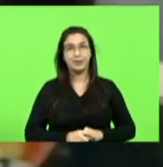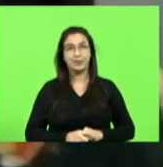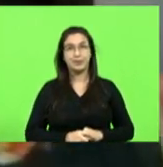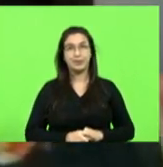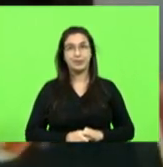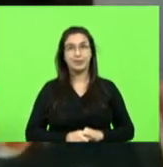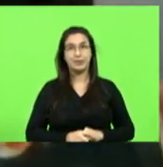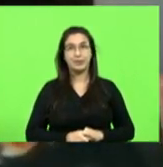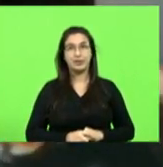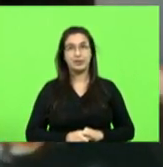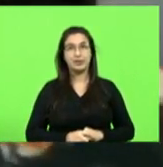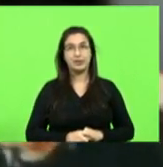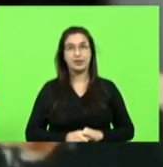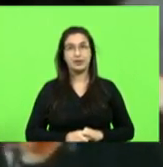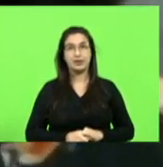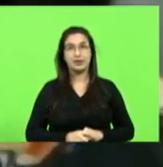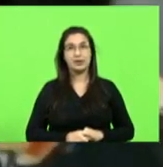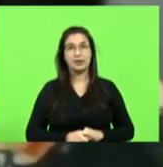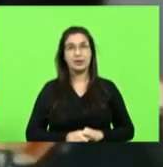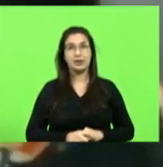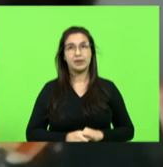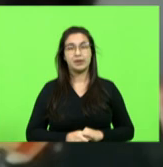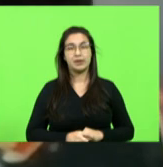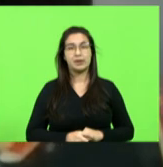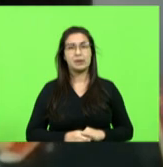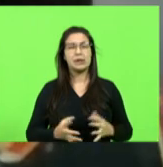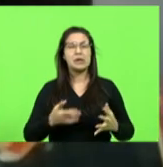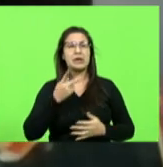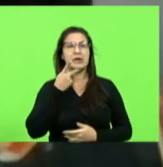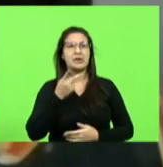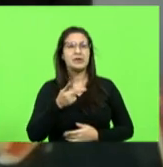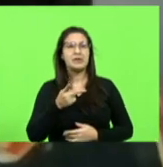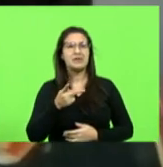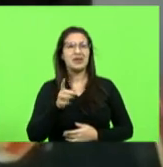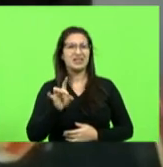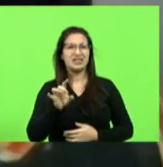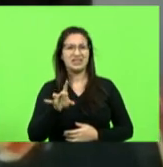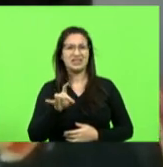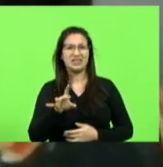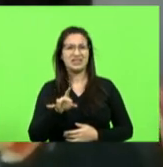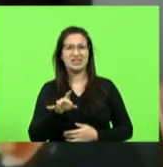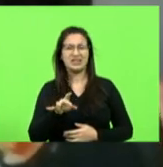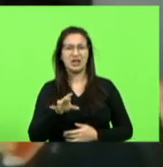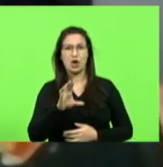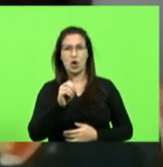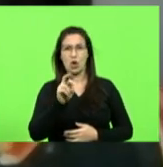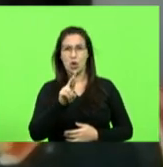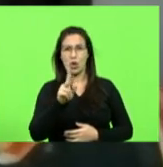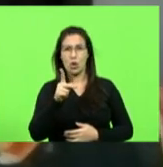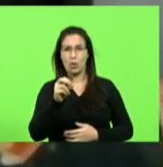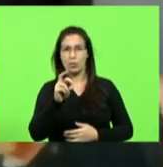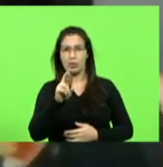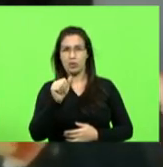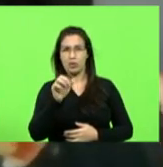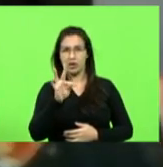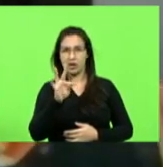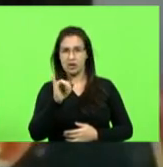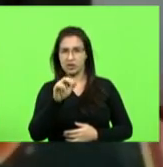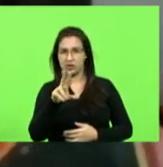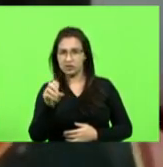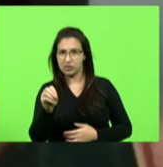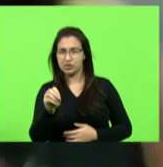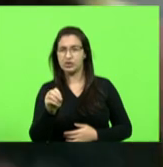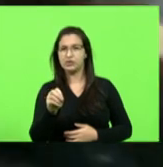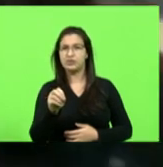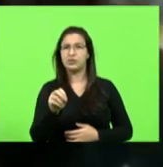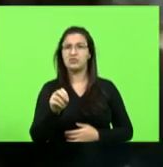básica. E eu gosto sempre de chamar a atenção, porque não se trata de uma questão corporativista, embora o emprego, o mercado de trabalho, também nos